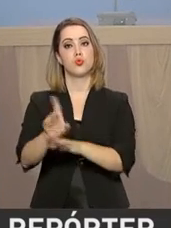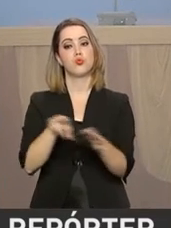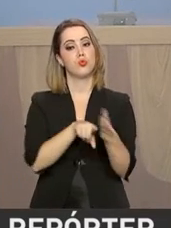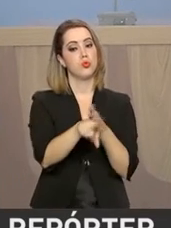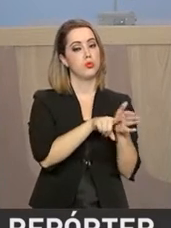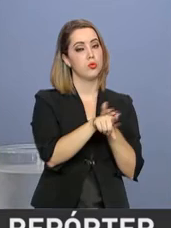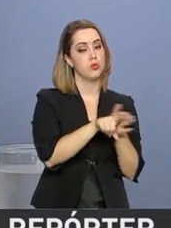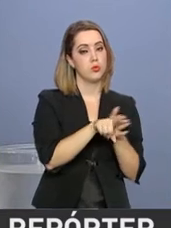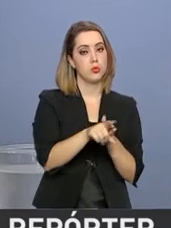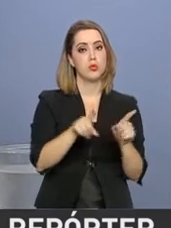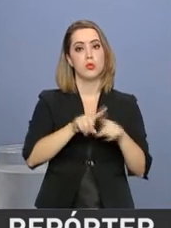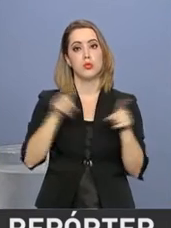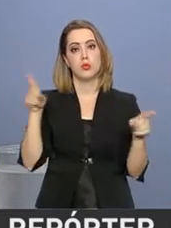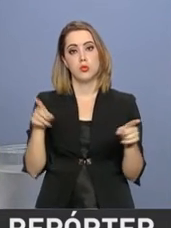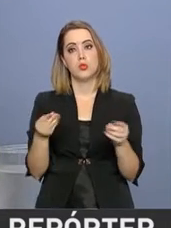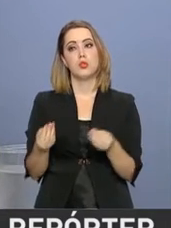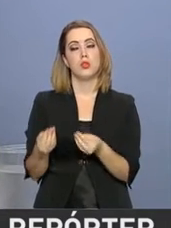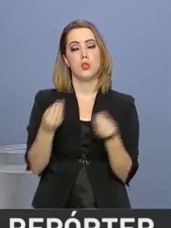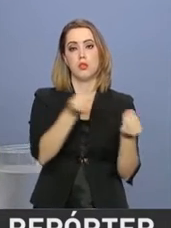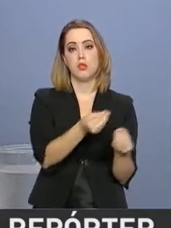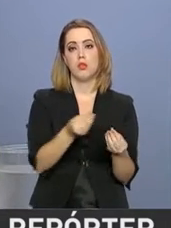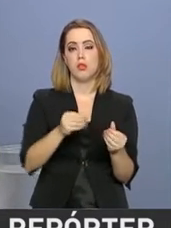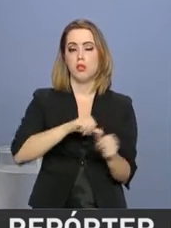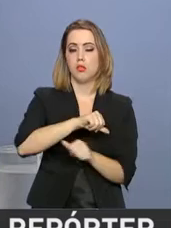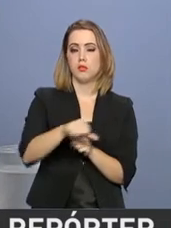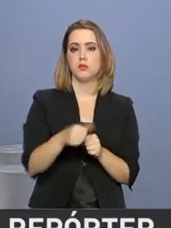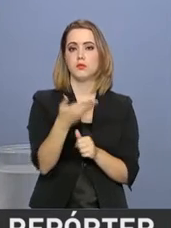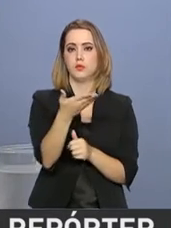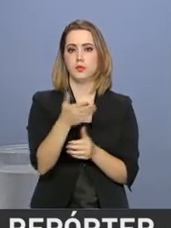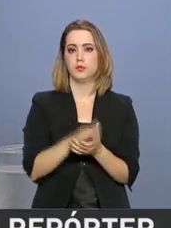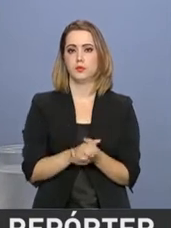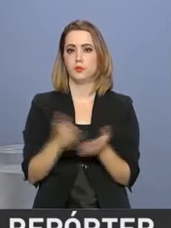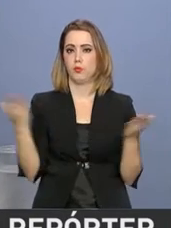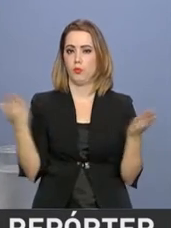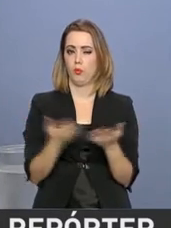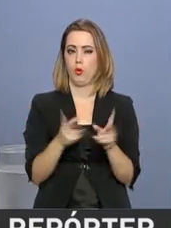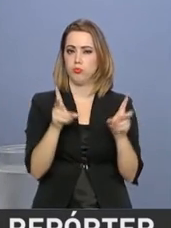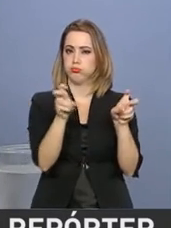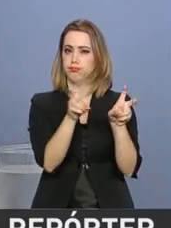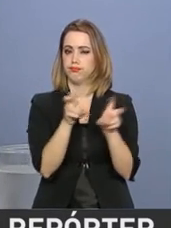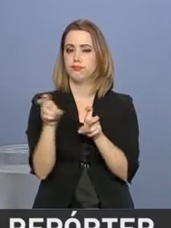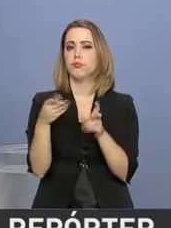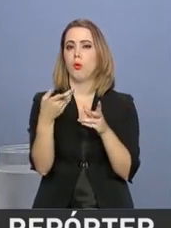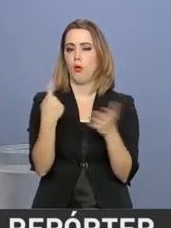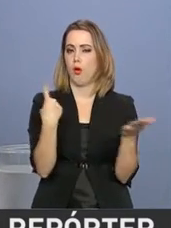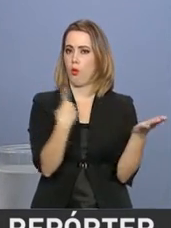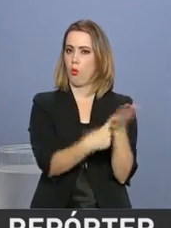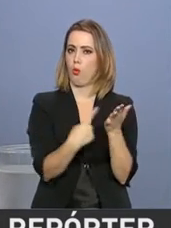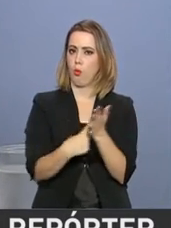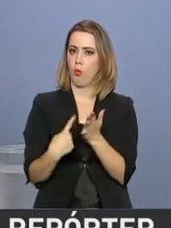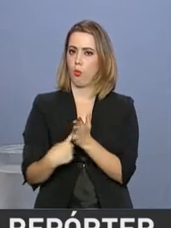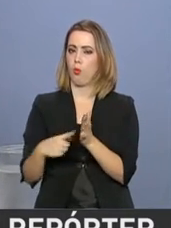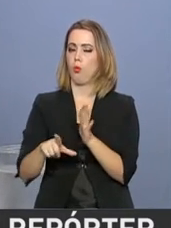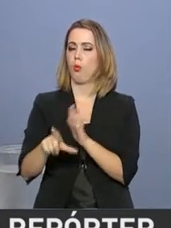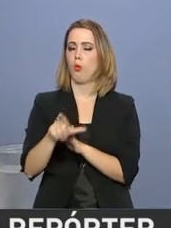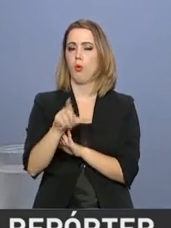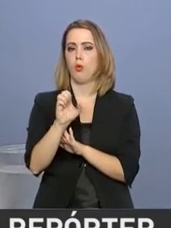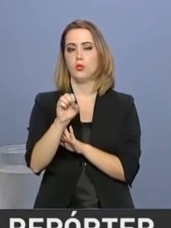sanções reduzidas. O foco hoje foi acordo de leniência. Houve um consenso de que nós